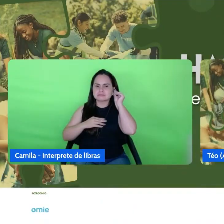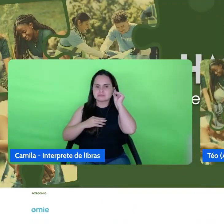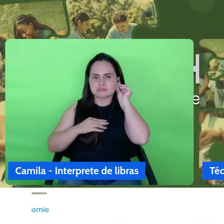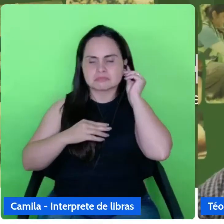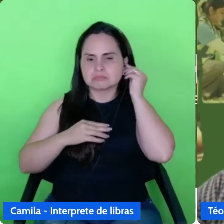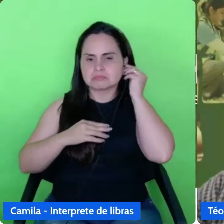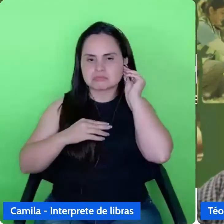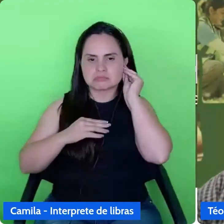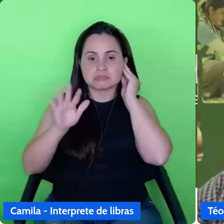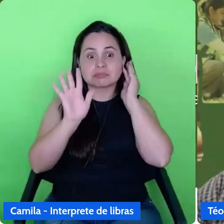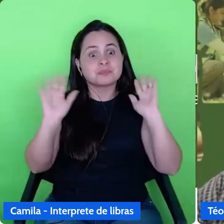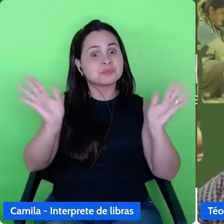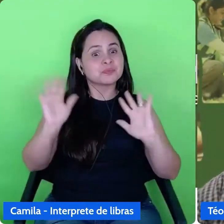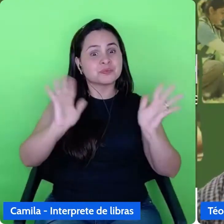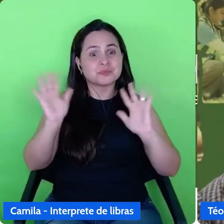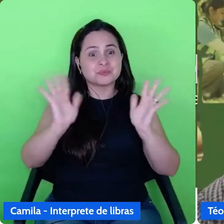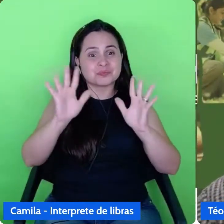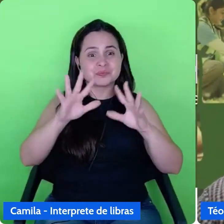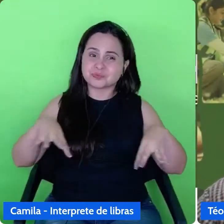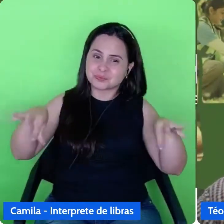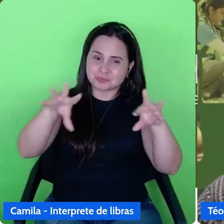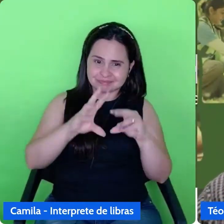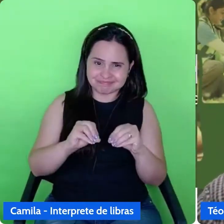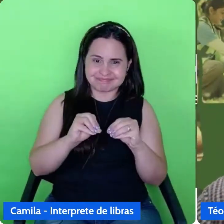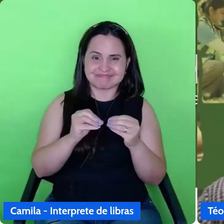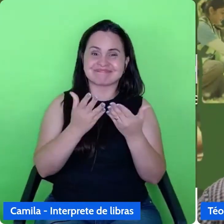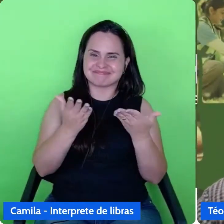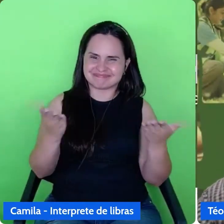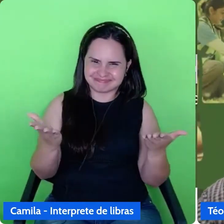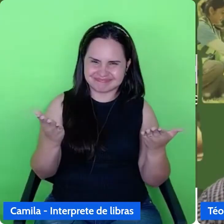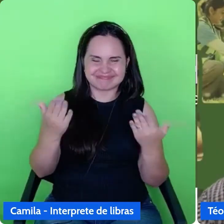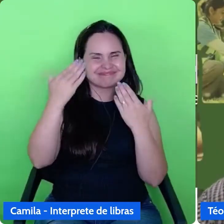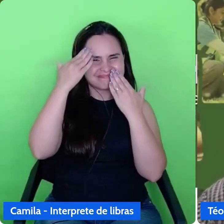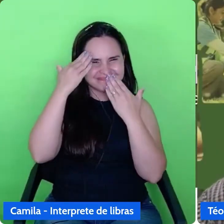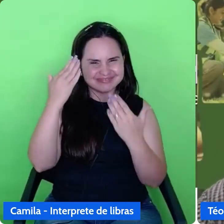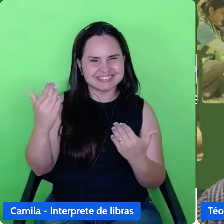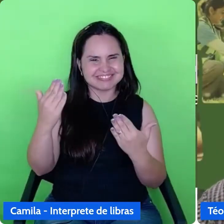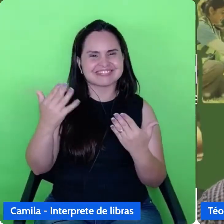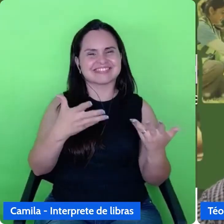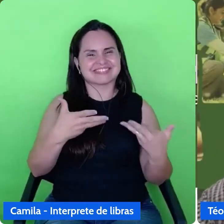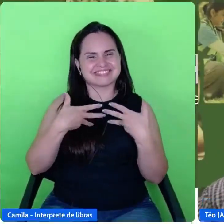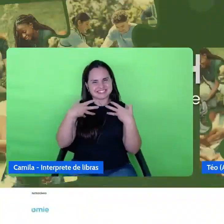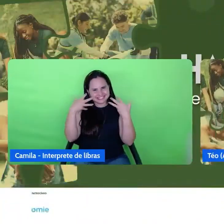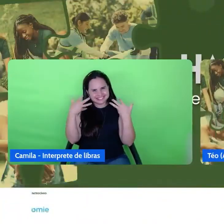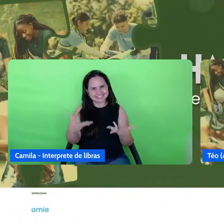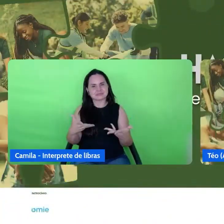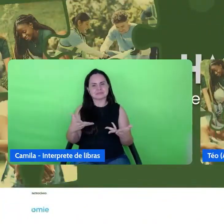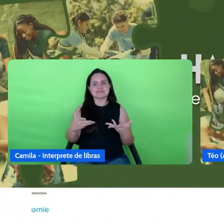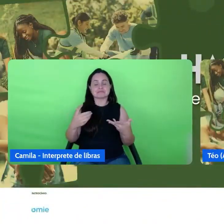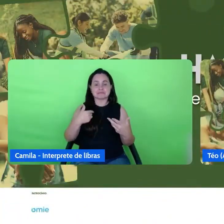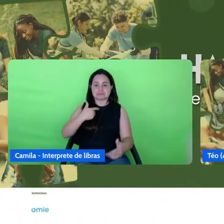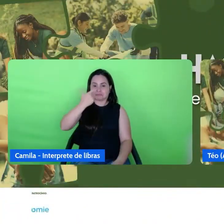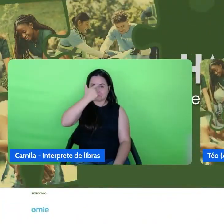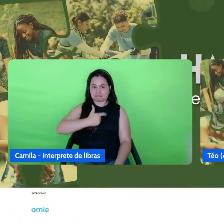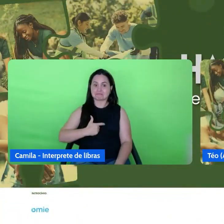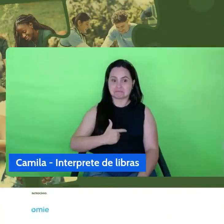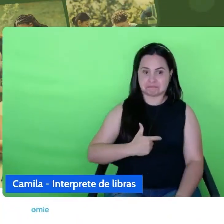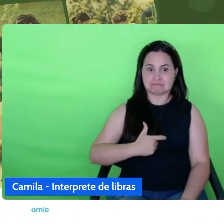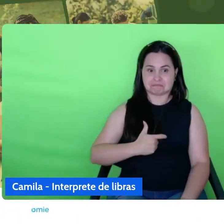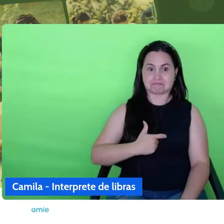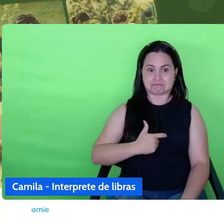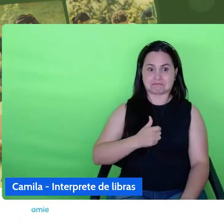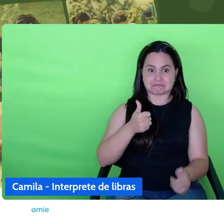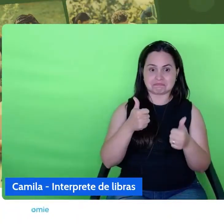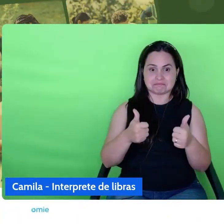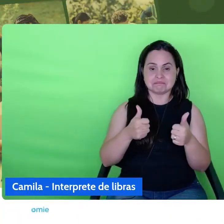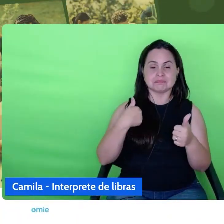Olá a todos e todas, todo mundo, muito obrigado pelo convite, por estar aqui. Vou fazer minha autodescrição, tá?